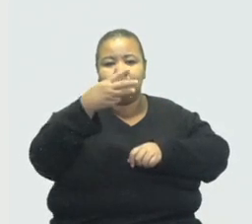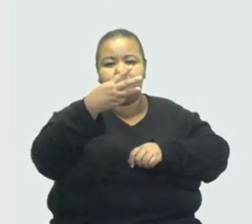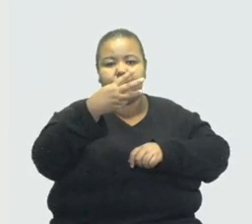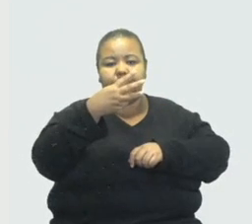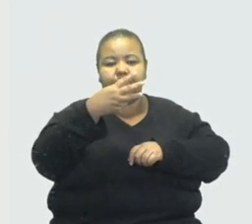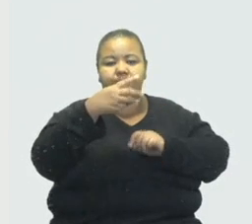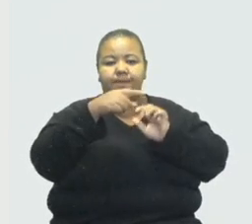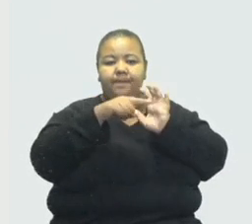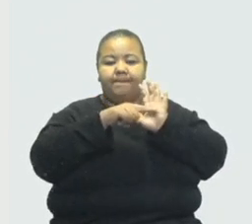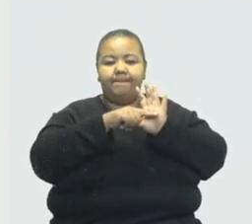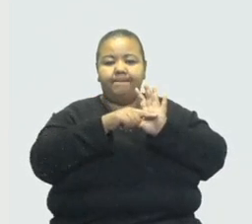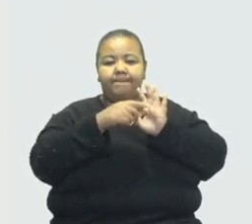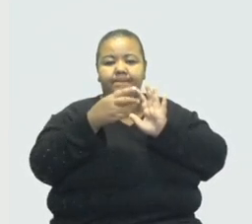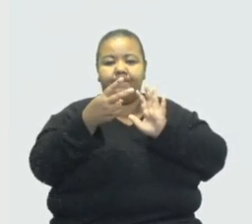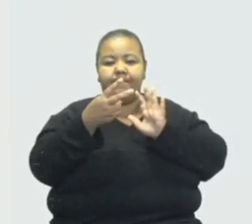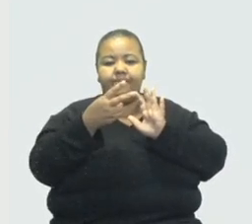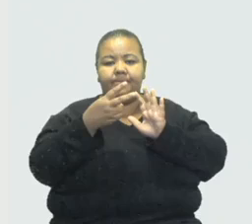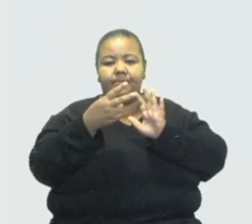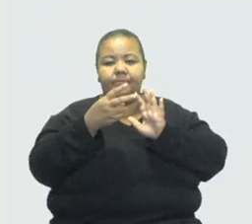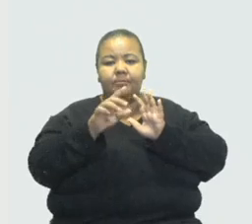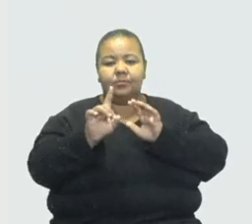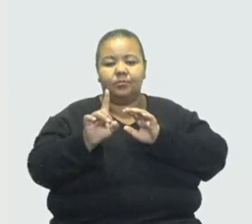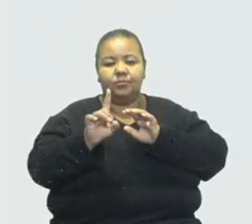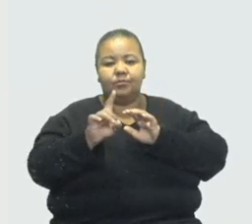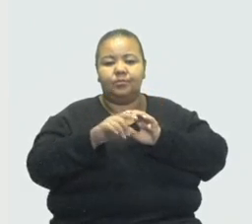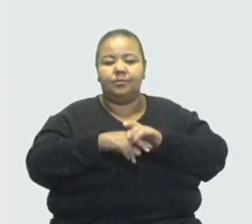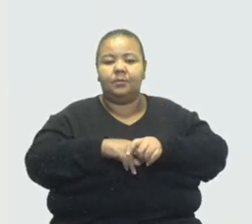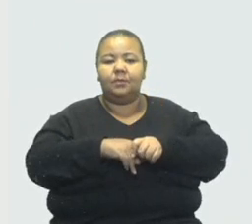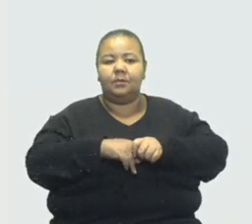3 menos 2, 1.